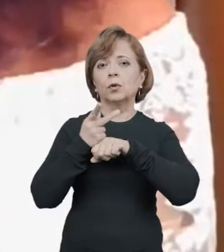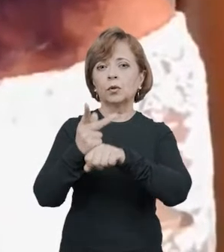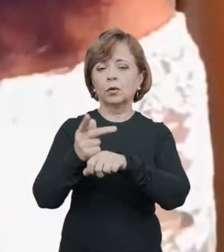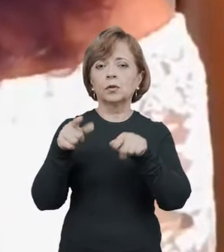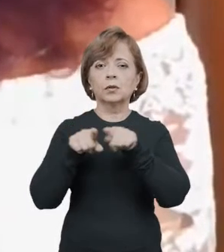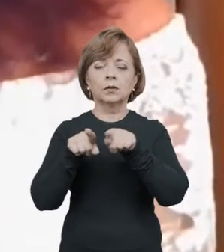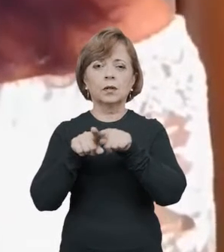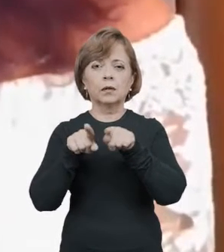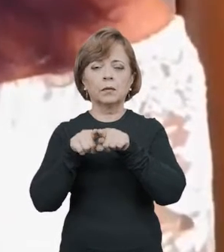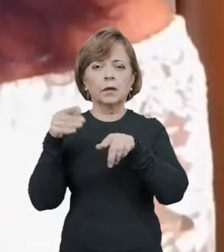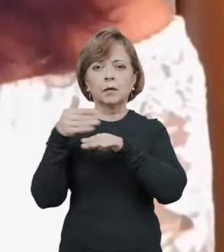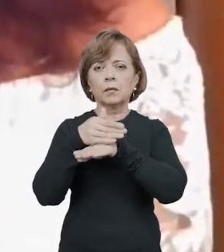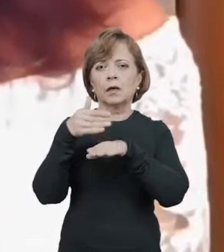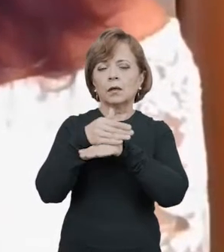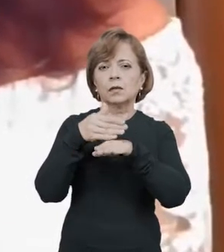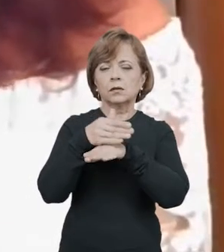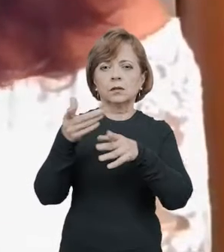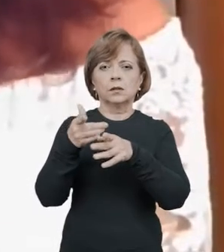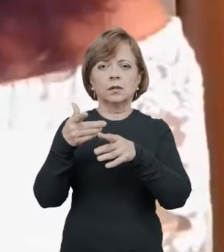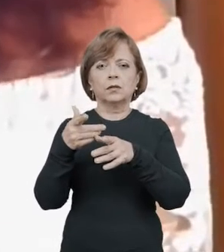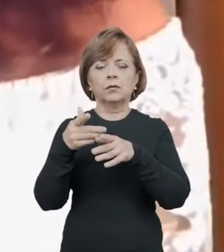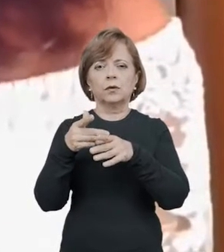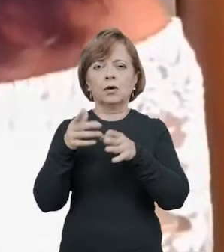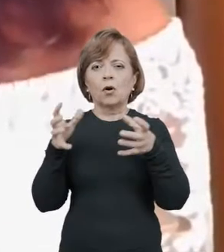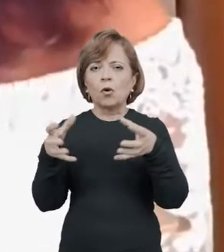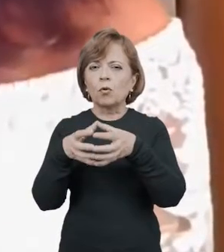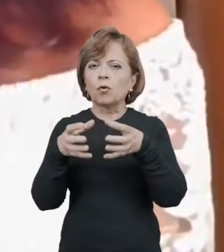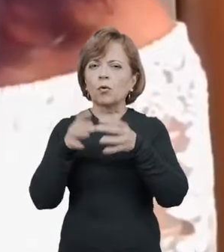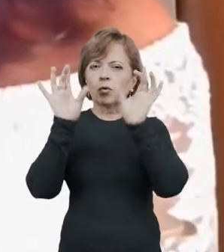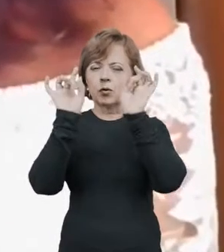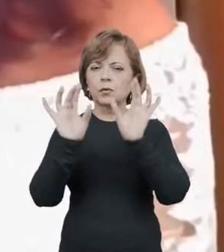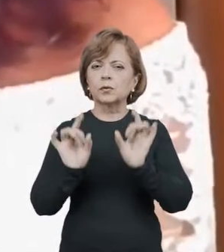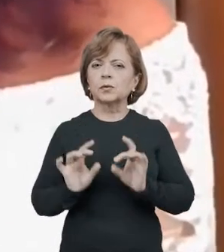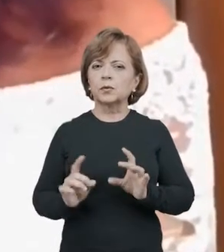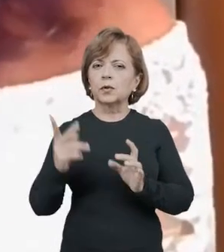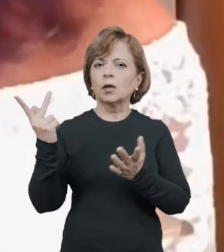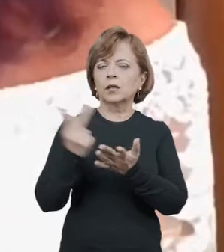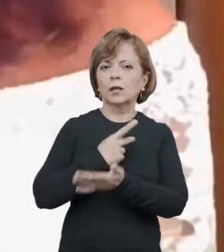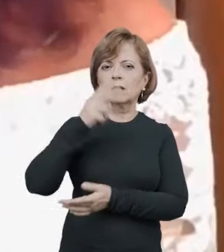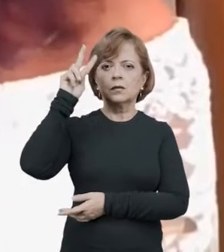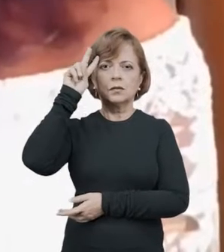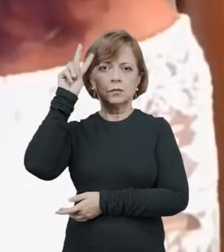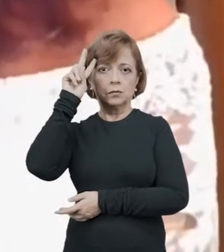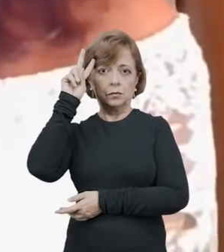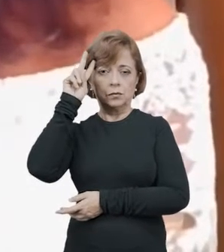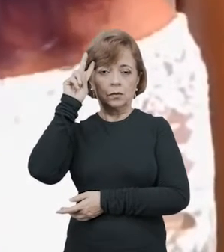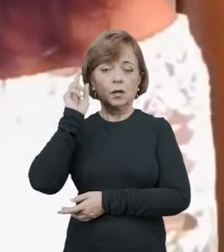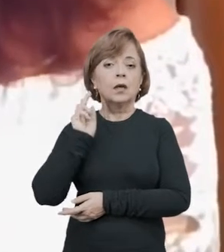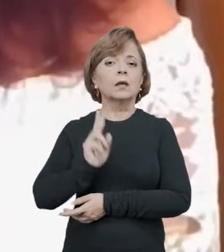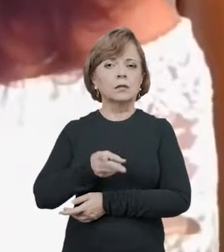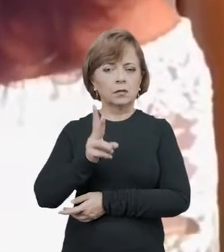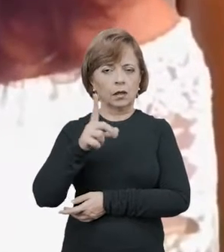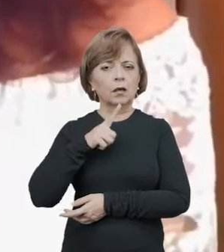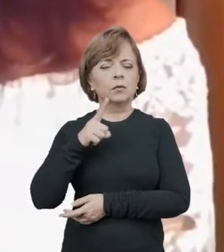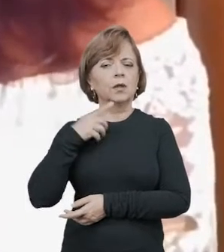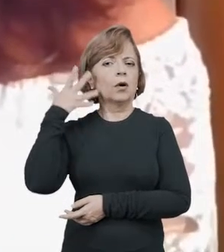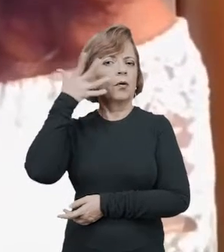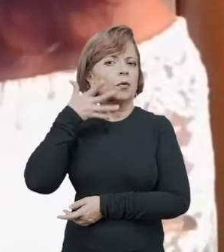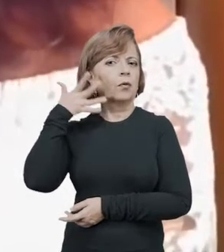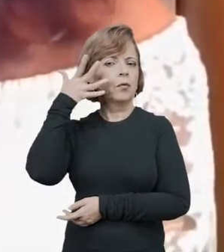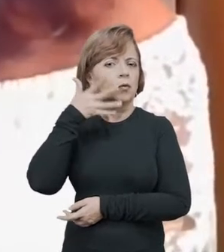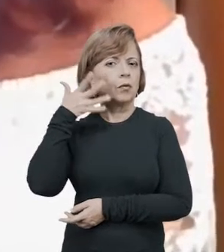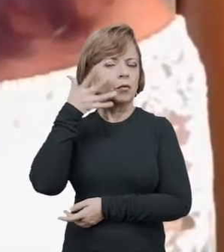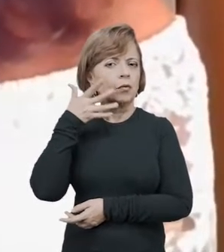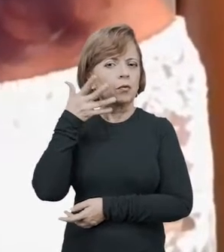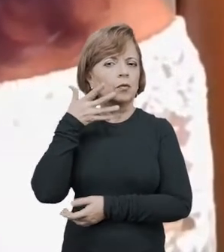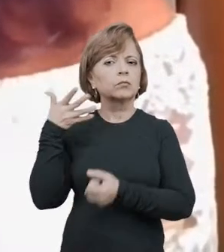também participa das sessões do órgão especial que geralmente ocorrem nas segundas-feiras, fazendo então sustentações orais